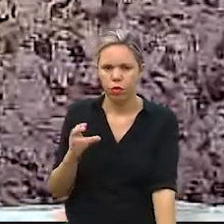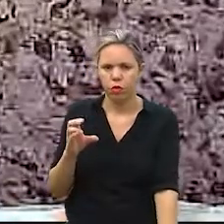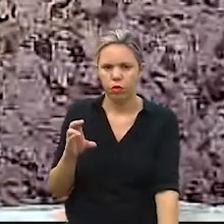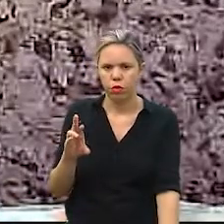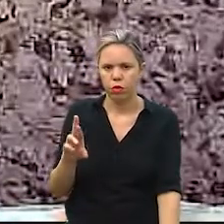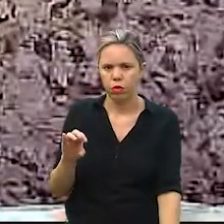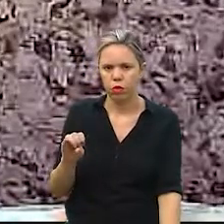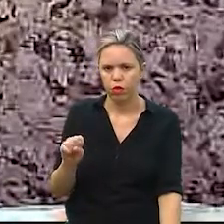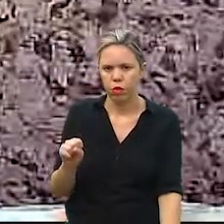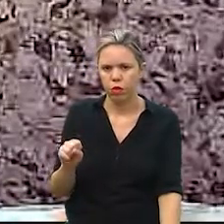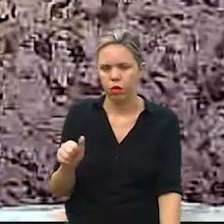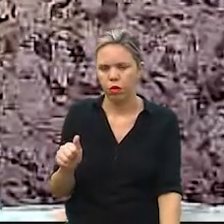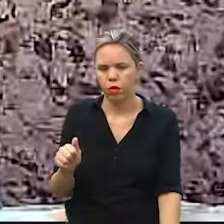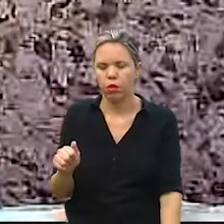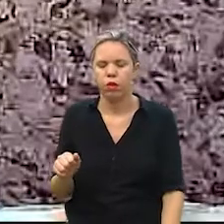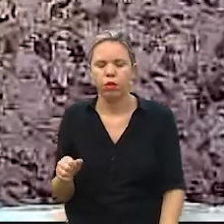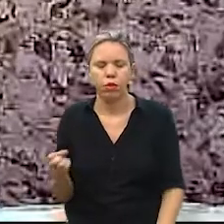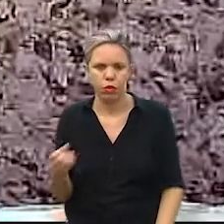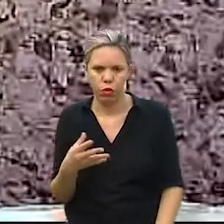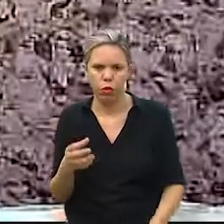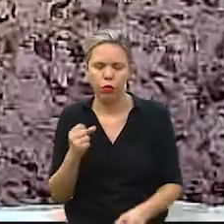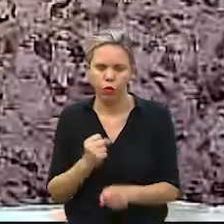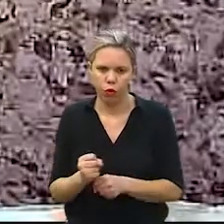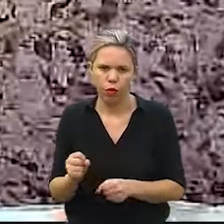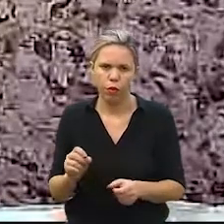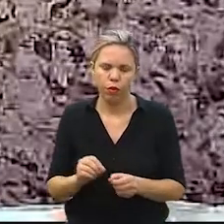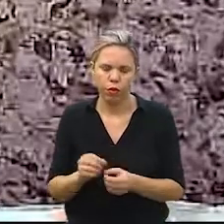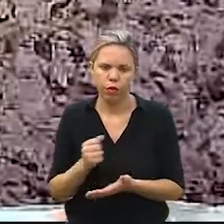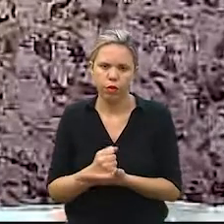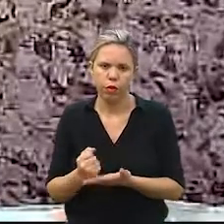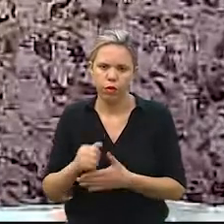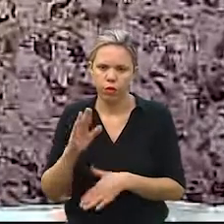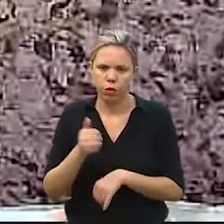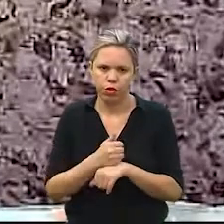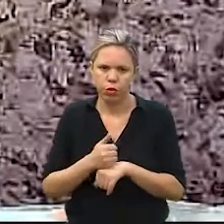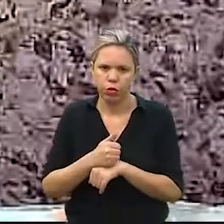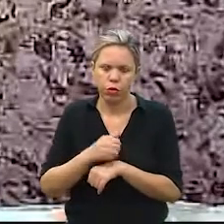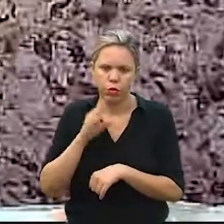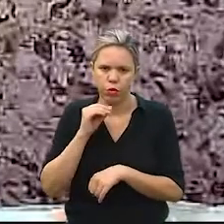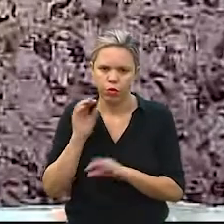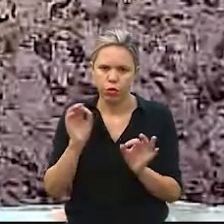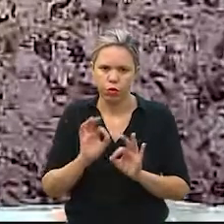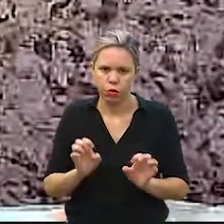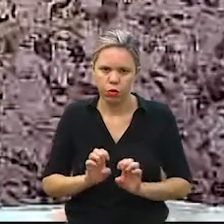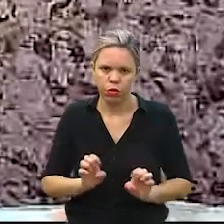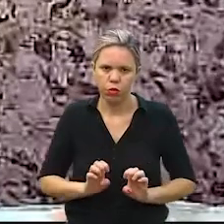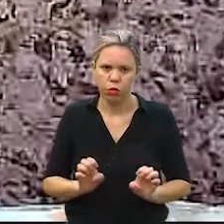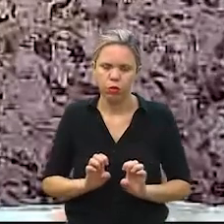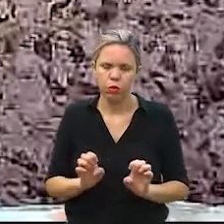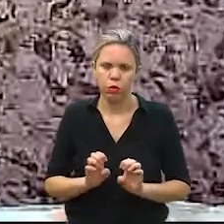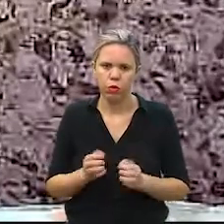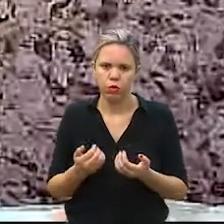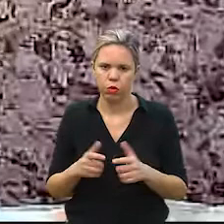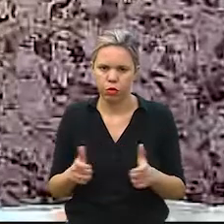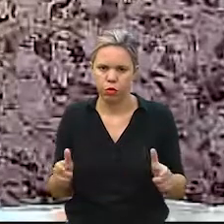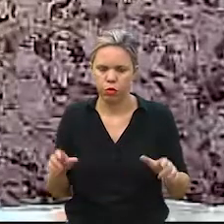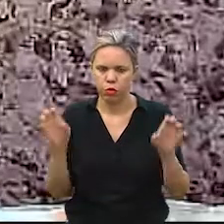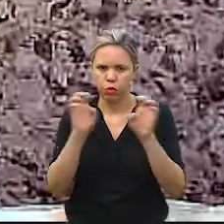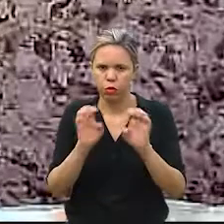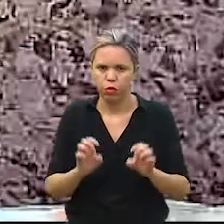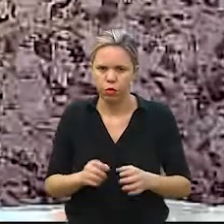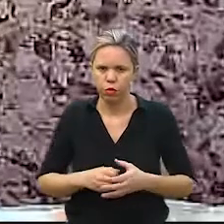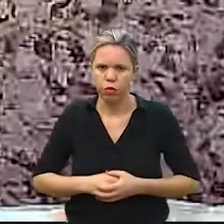novos, né? Estamos sendo reformulados, contratando mais pessoas, estruturando e reestruturando, ampliando a